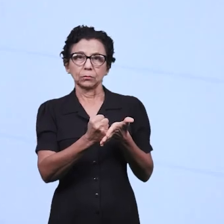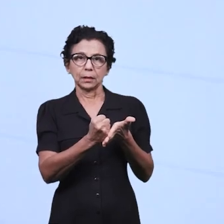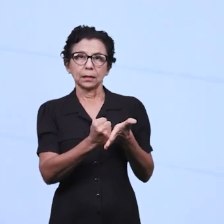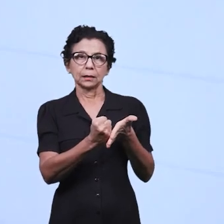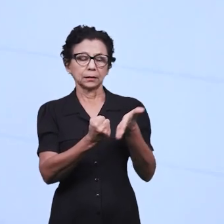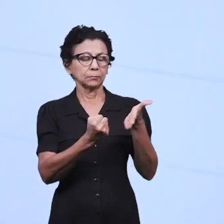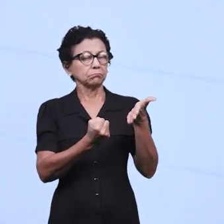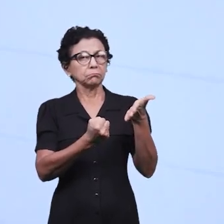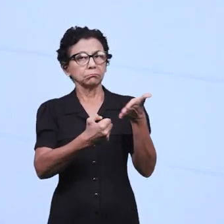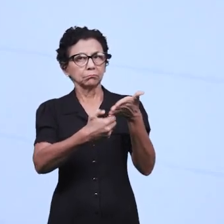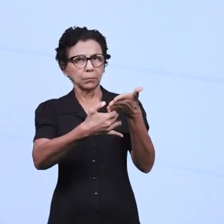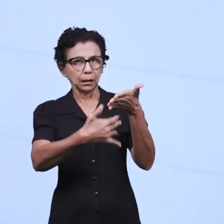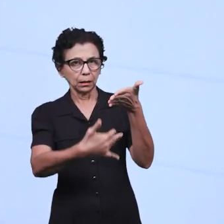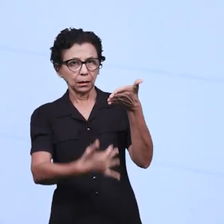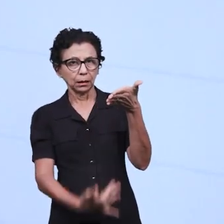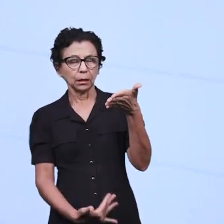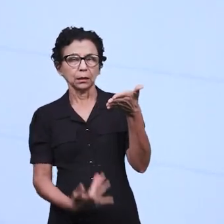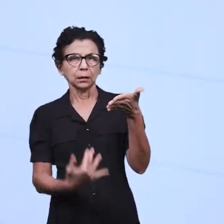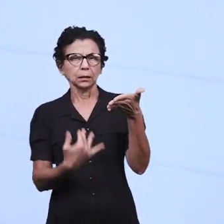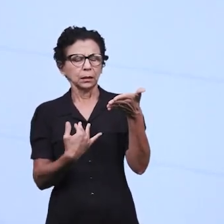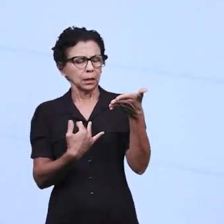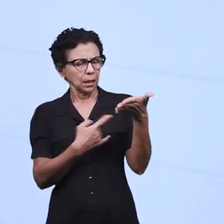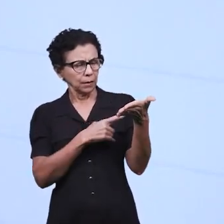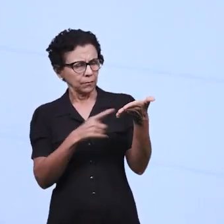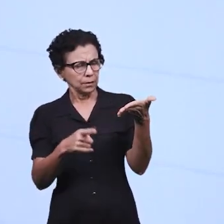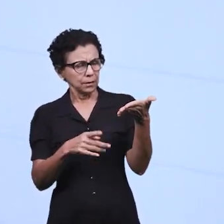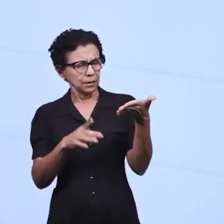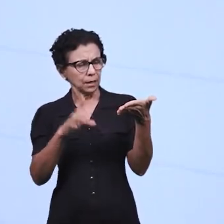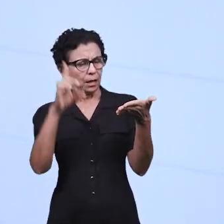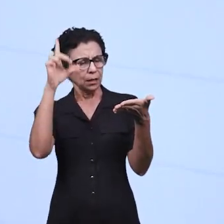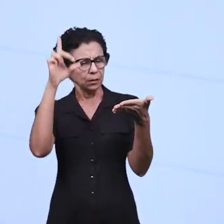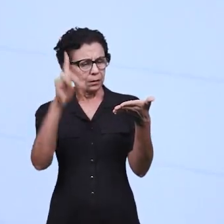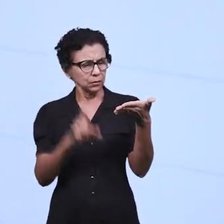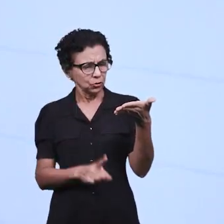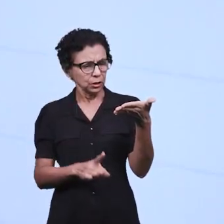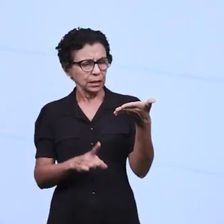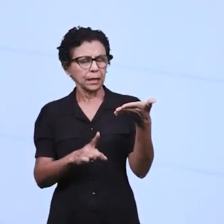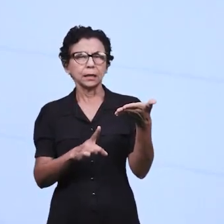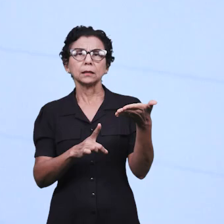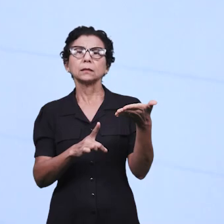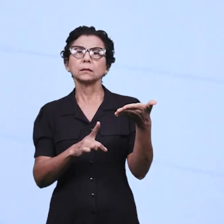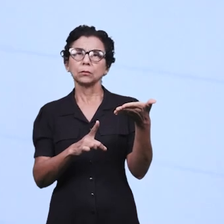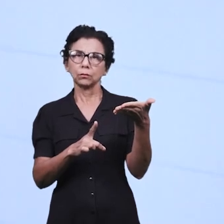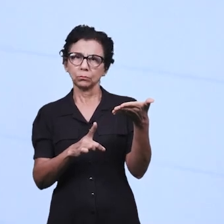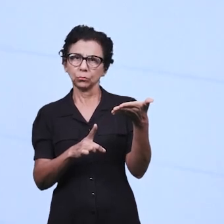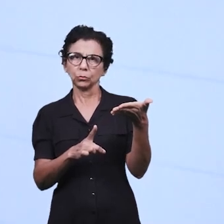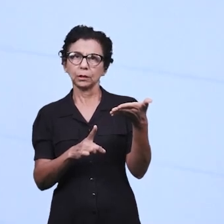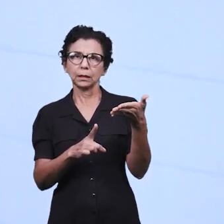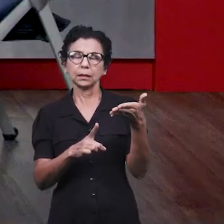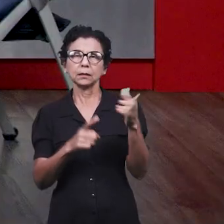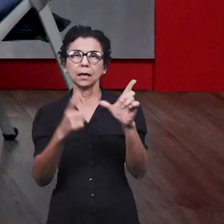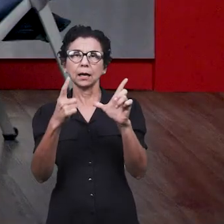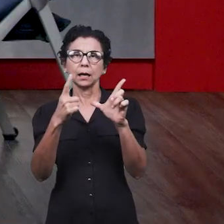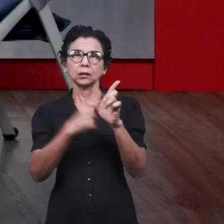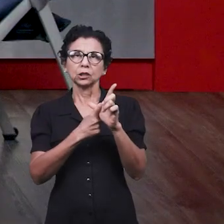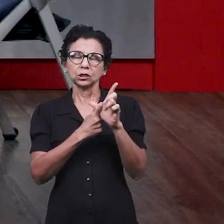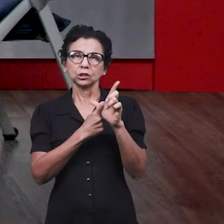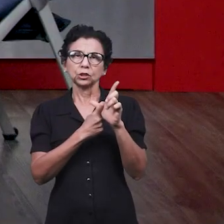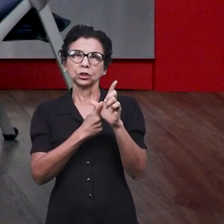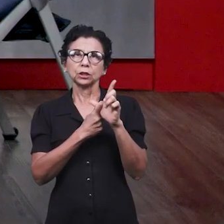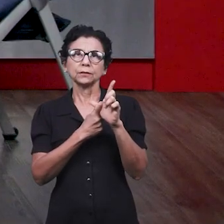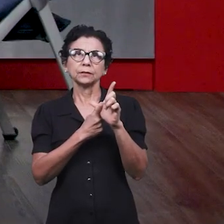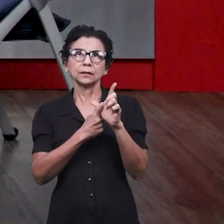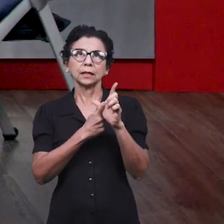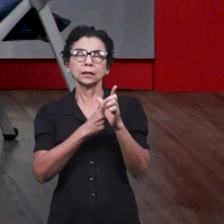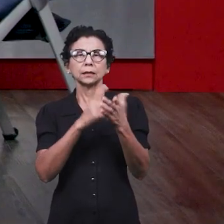traz essa quitação, né, do saldo devedor, né? mediante uma doença grave, é possível sim. É o